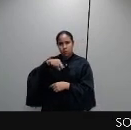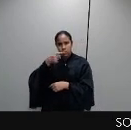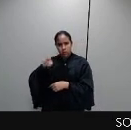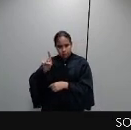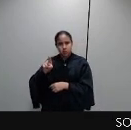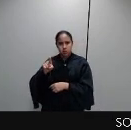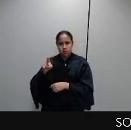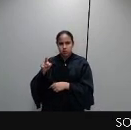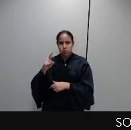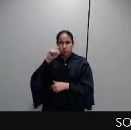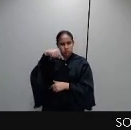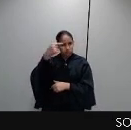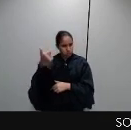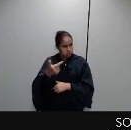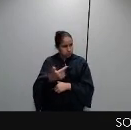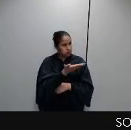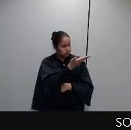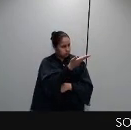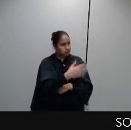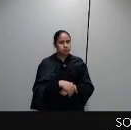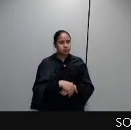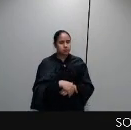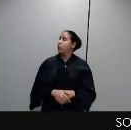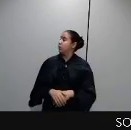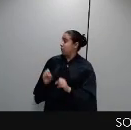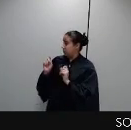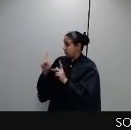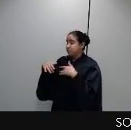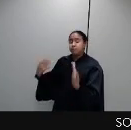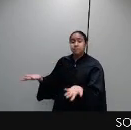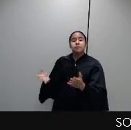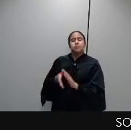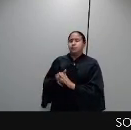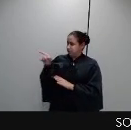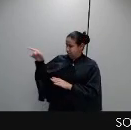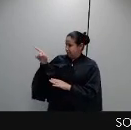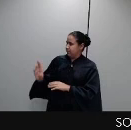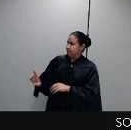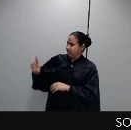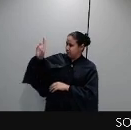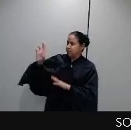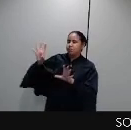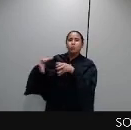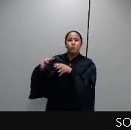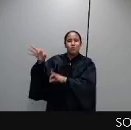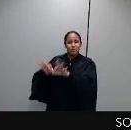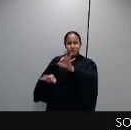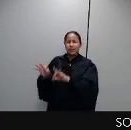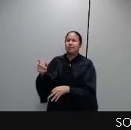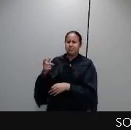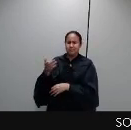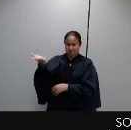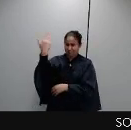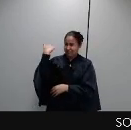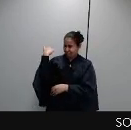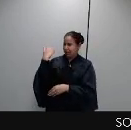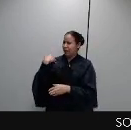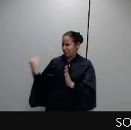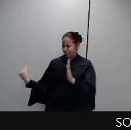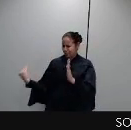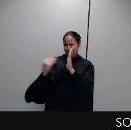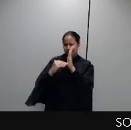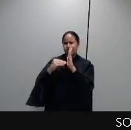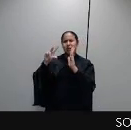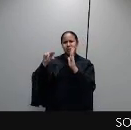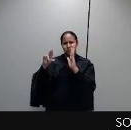pois não senhor presidente é trata-se aqui de um destaque antigo o tema de Funda